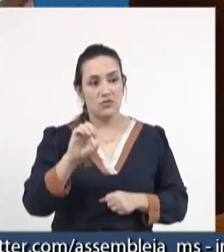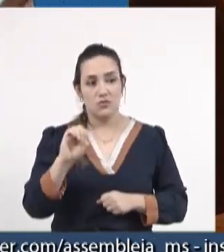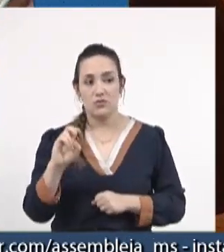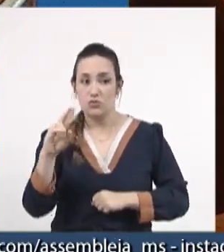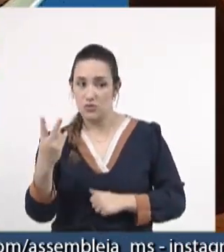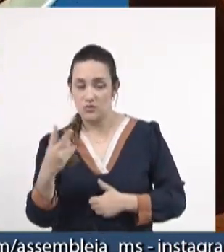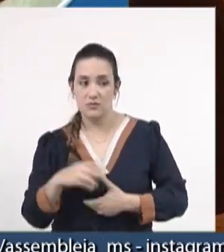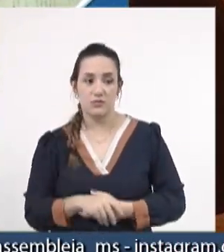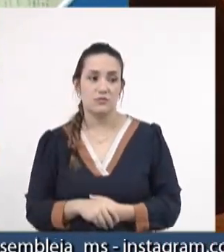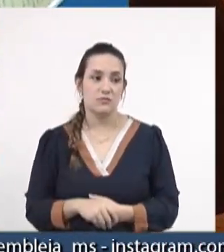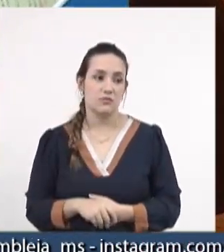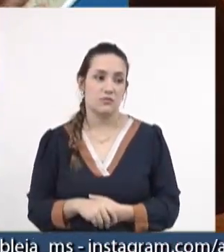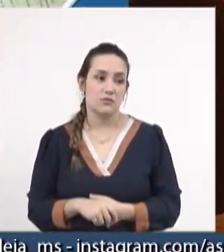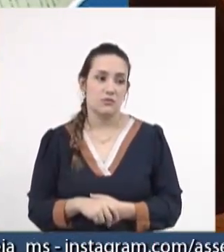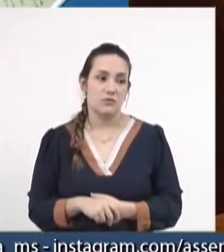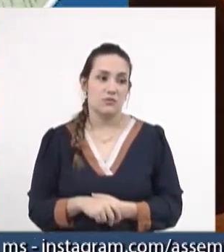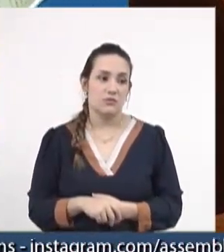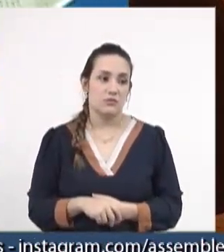1902.